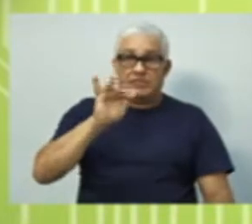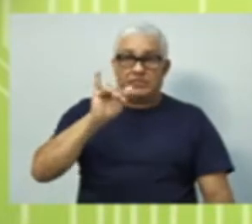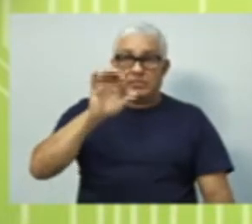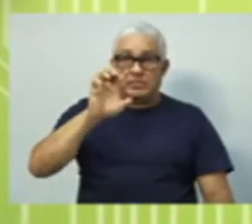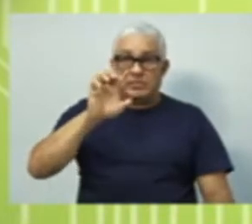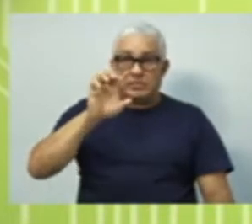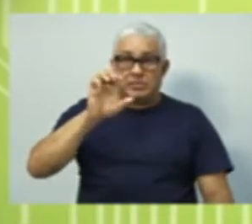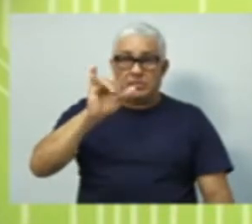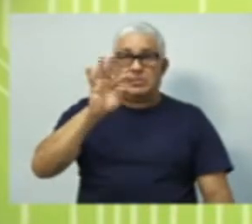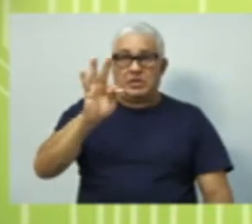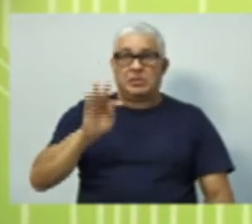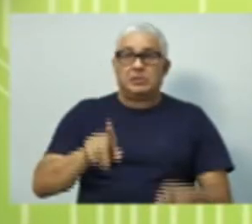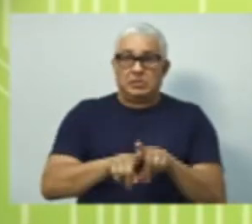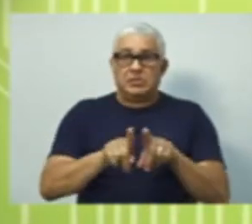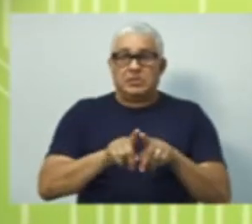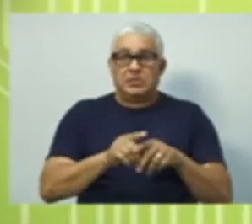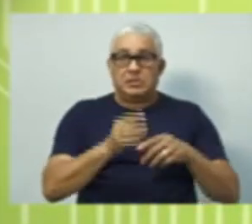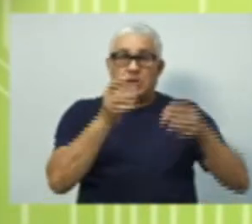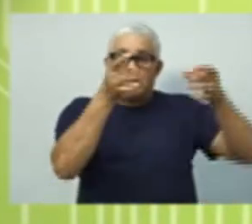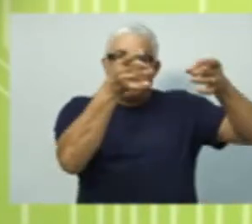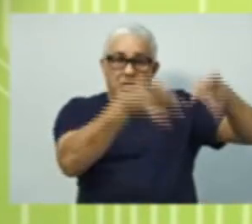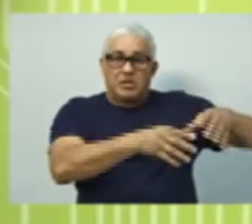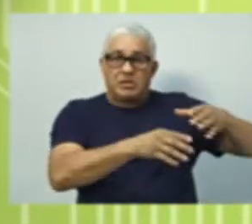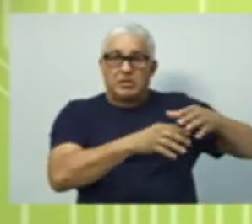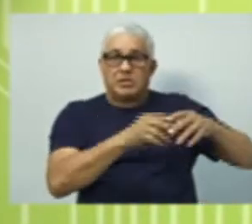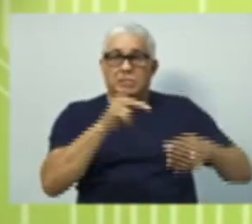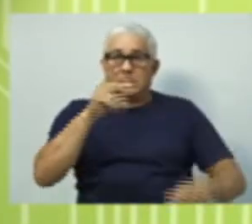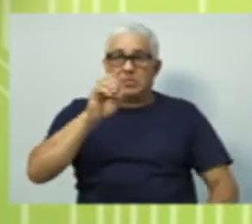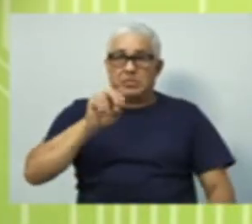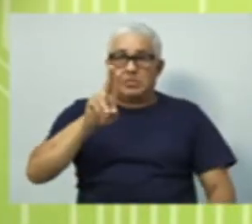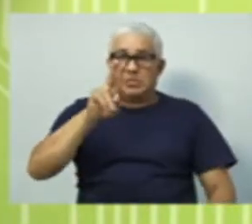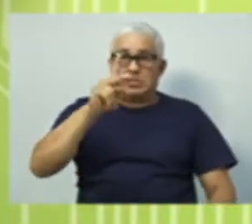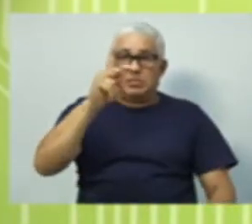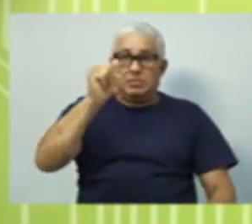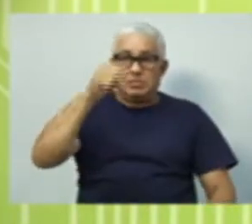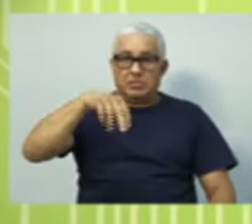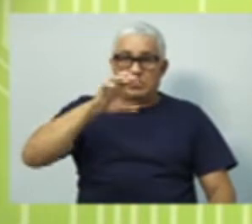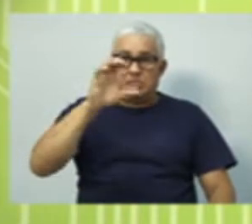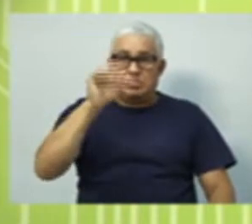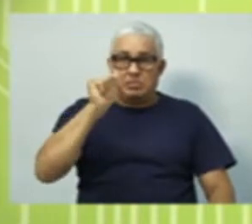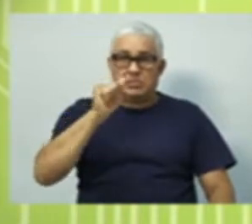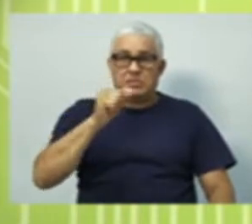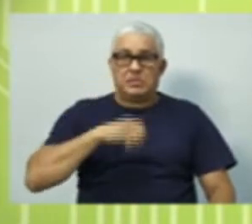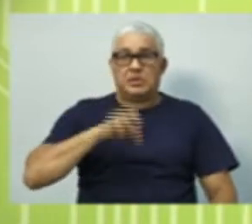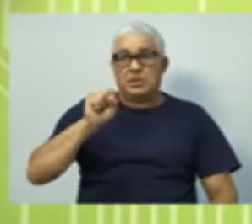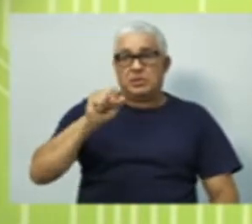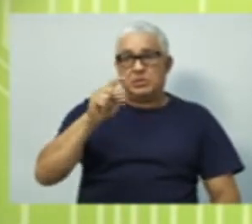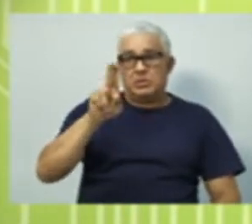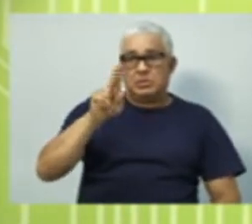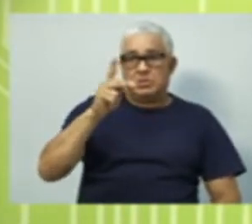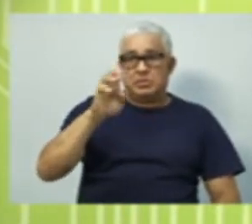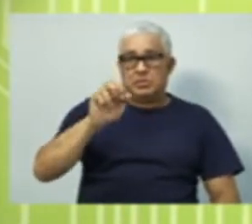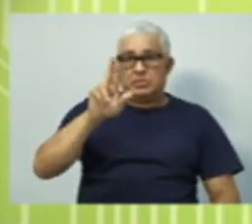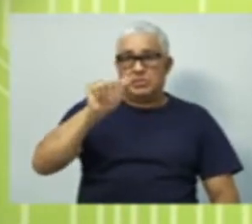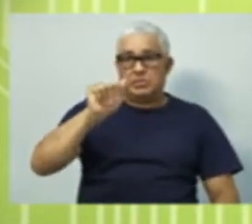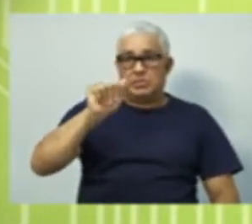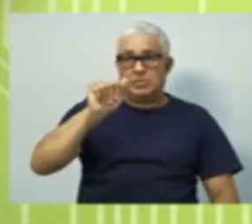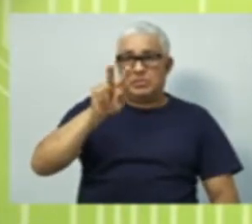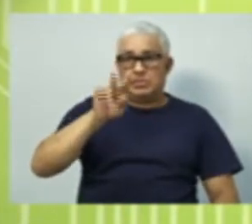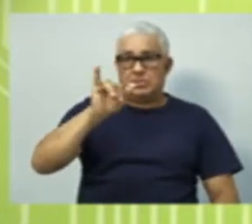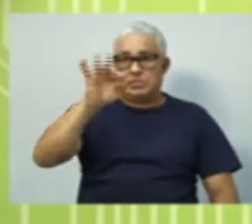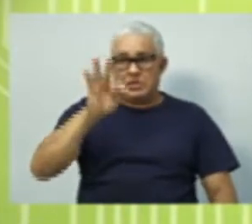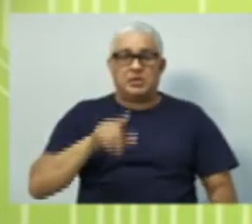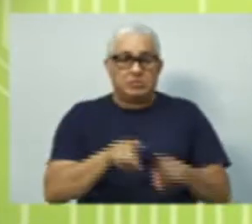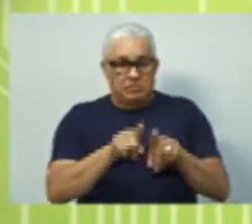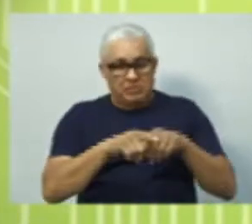Quando sobra, que guarda na poupança, vira um superávit, né? Então você faz uma poupança disso para garantir dias futuros,